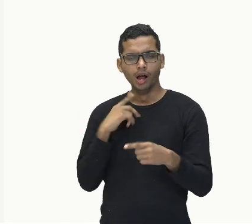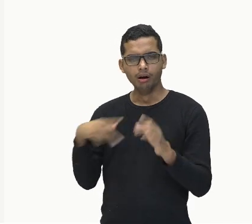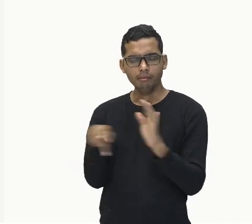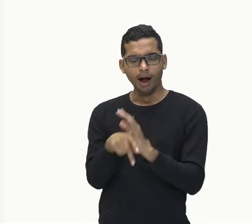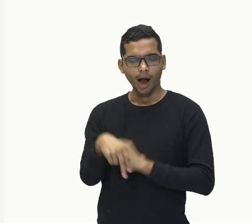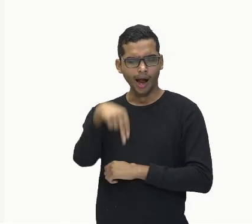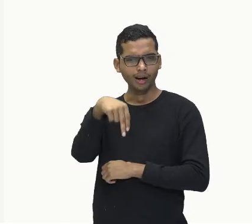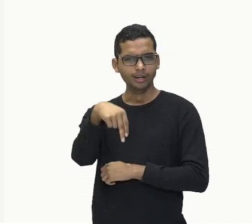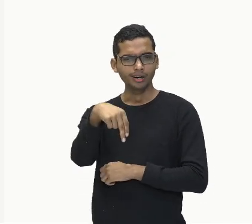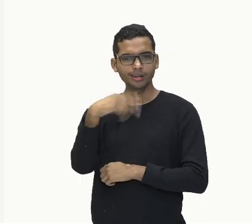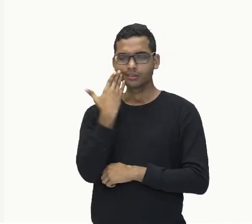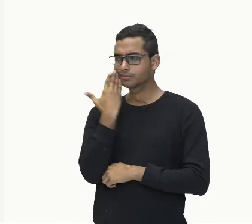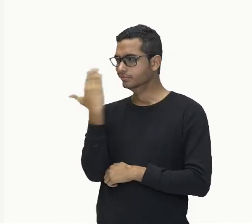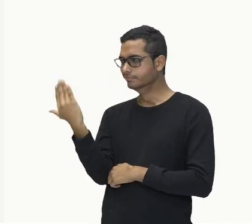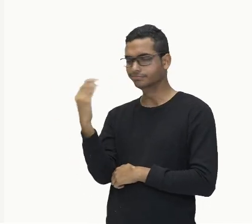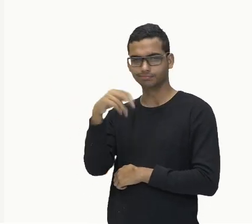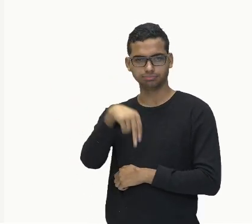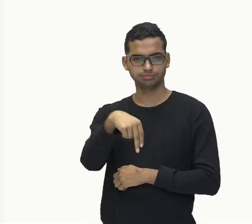elementos